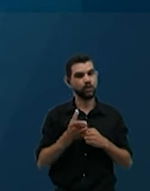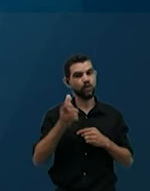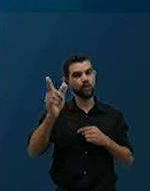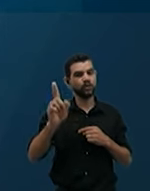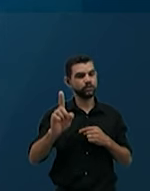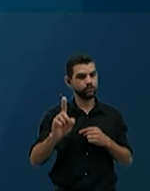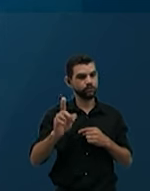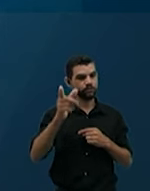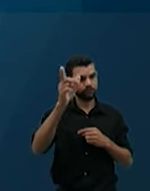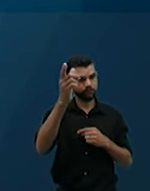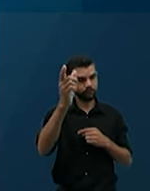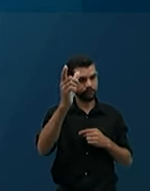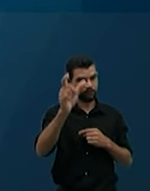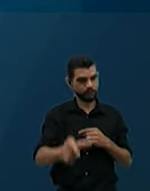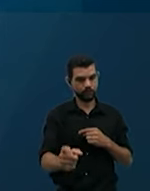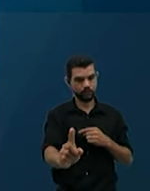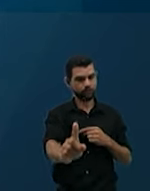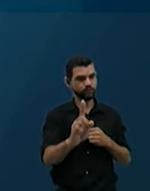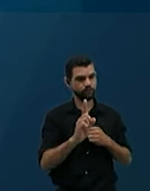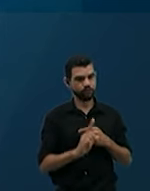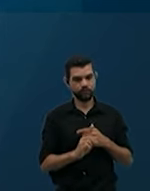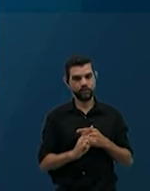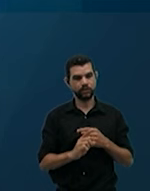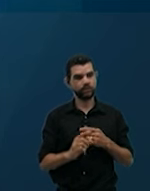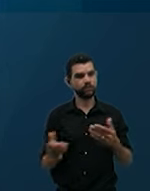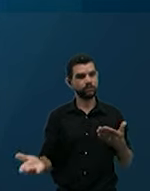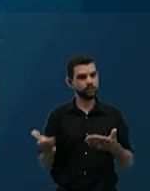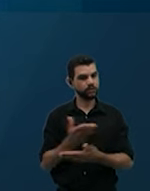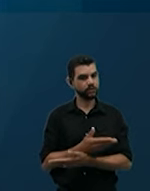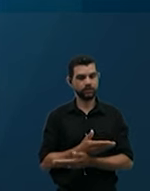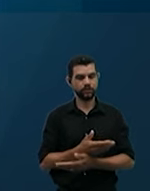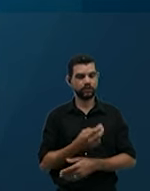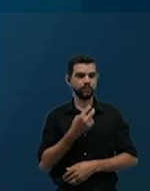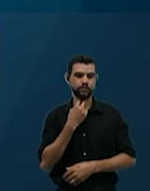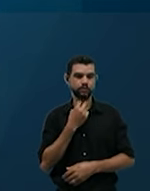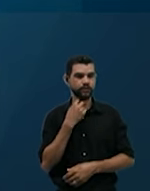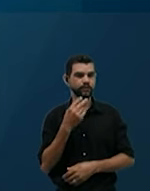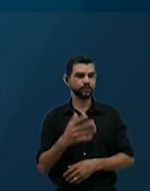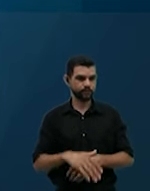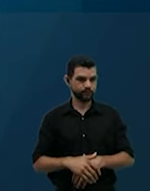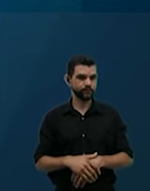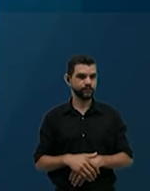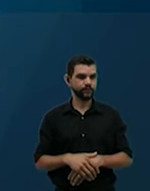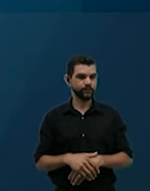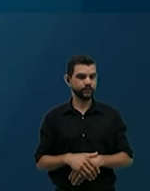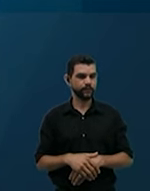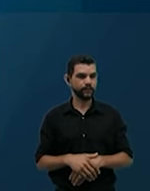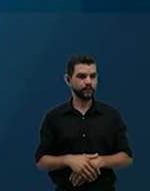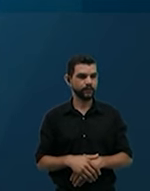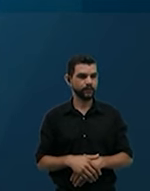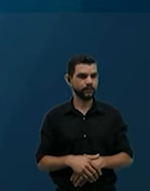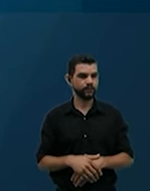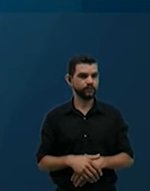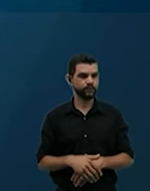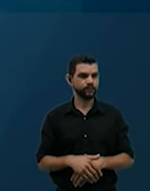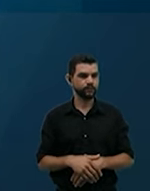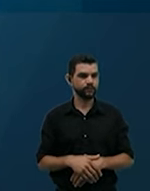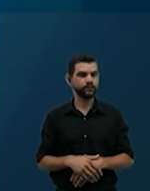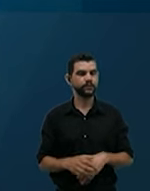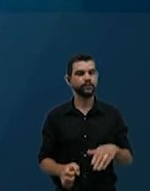relação jurídico-tributária, quando o mais por simples previsão no edital do leilão